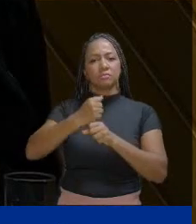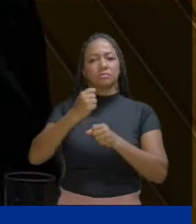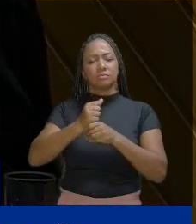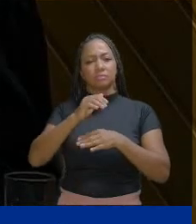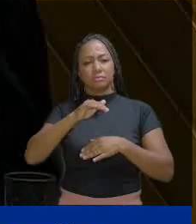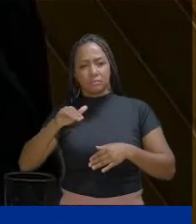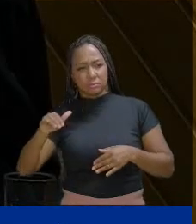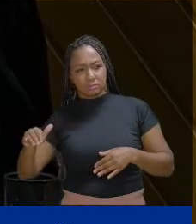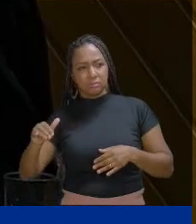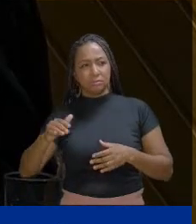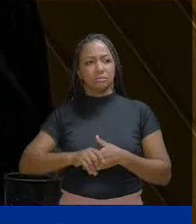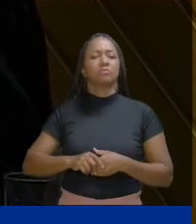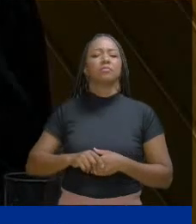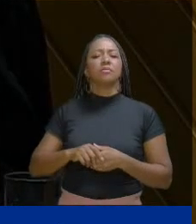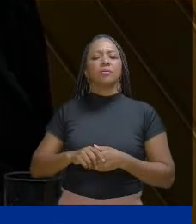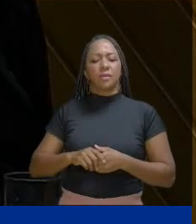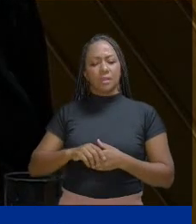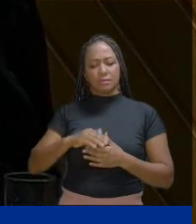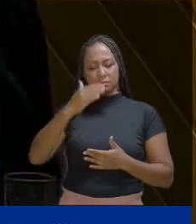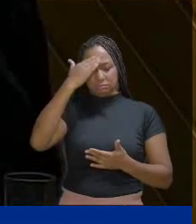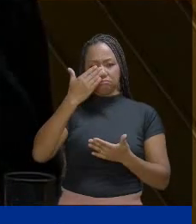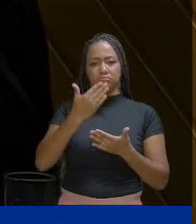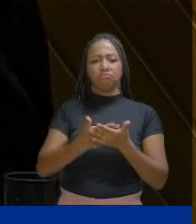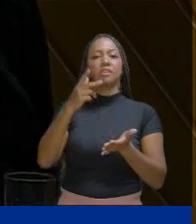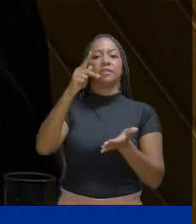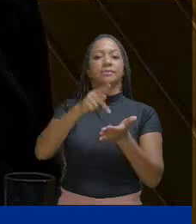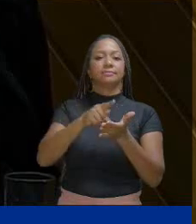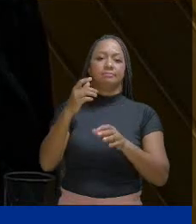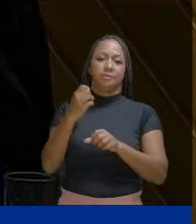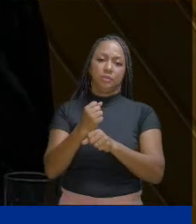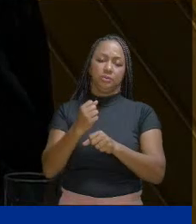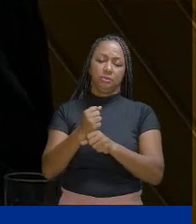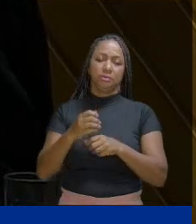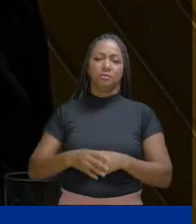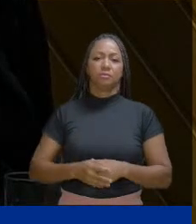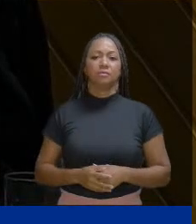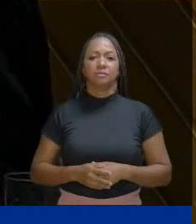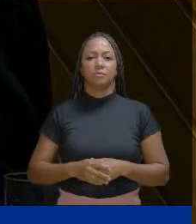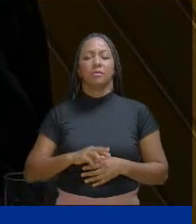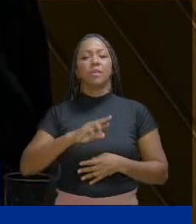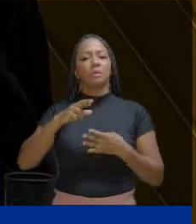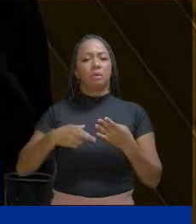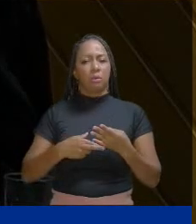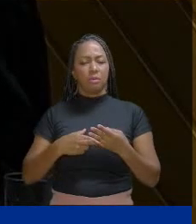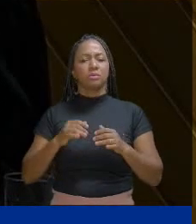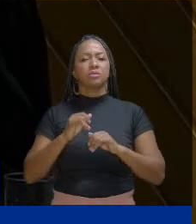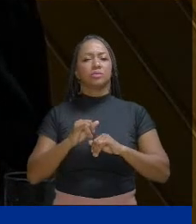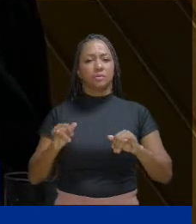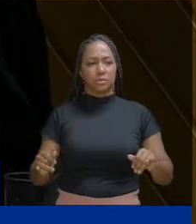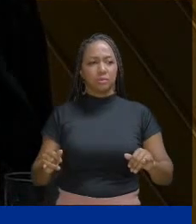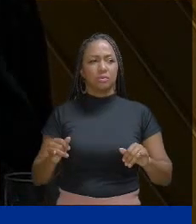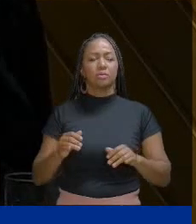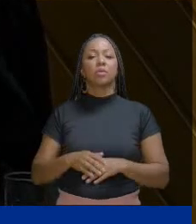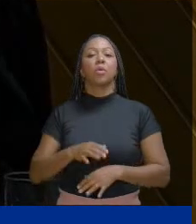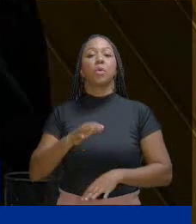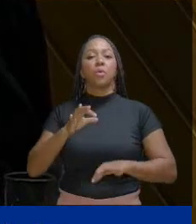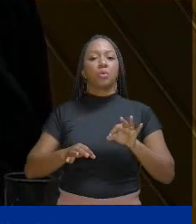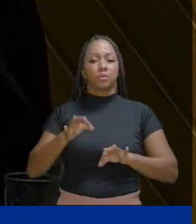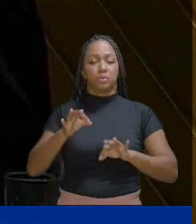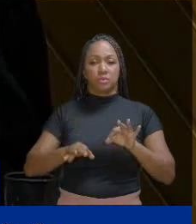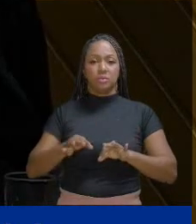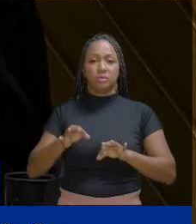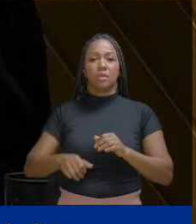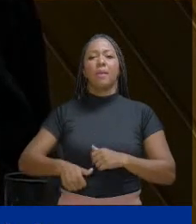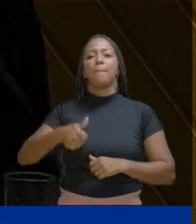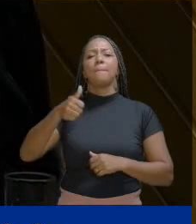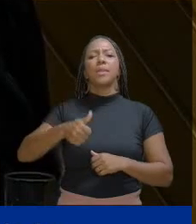contas parcial, comprometendo a confiabilidade das contas. O recorrente alega que o próprio juízo de